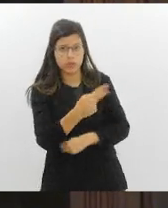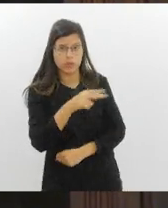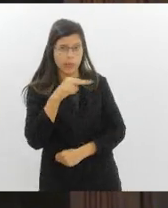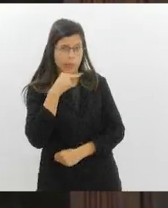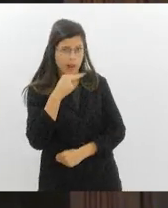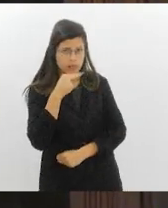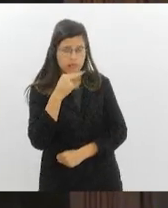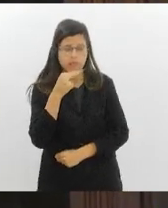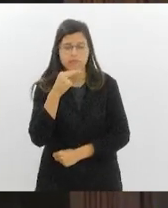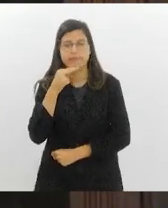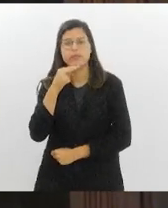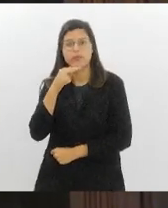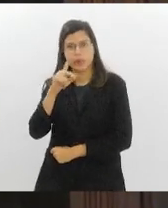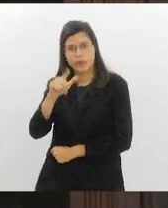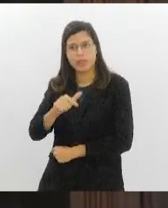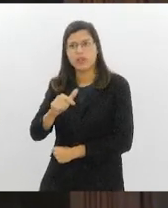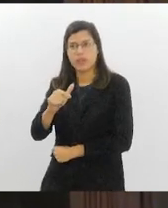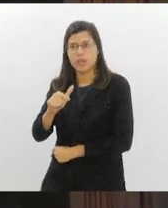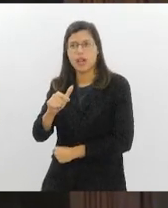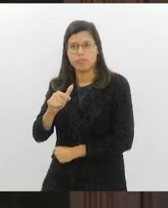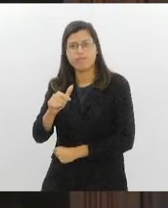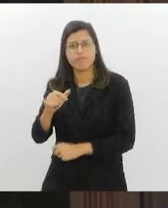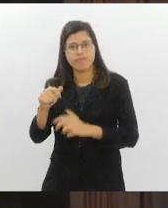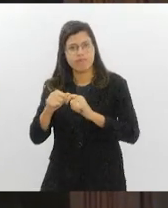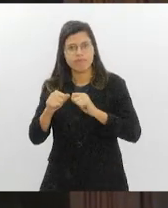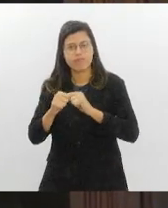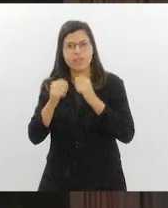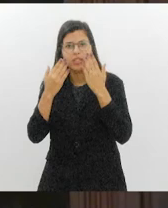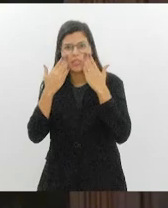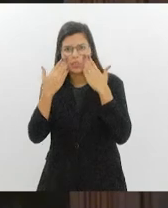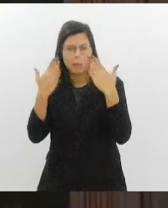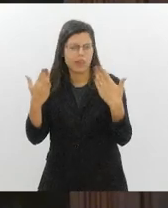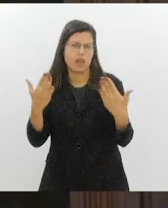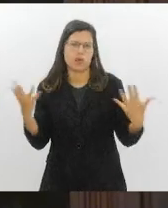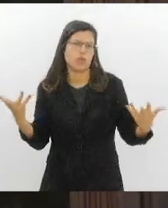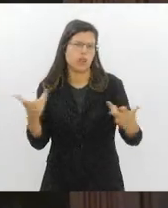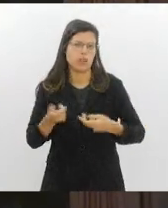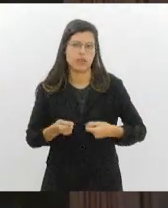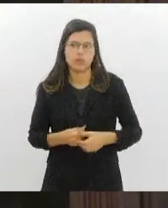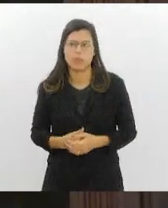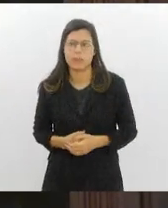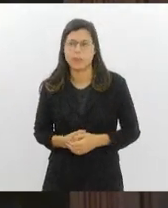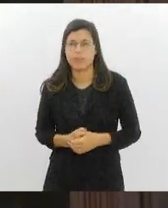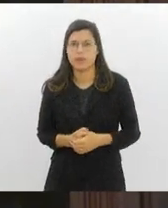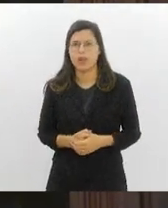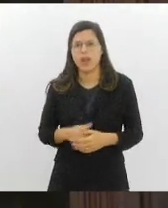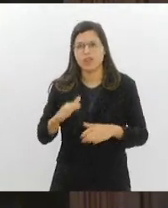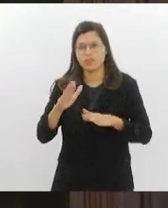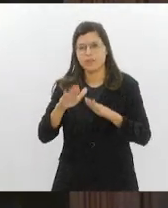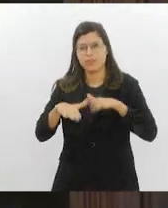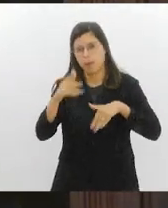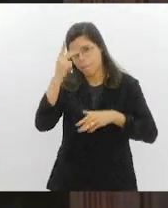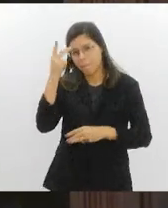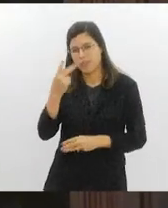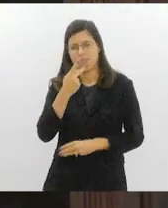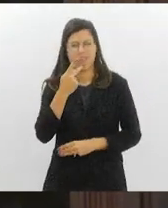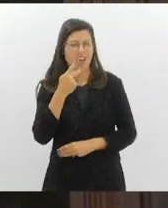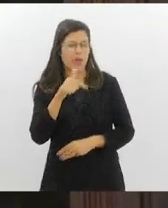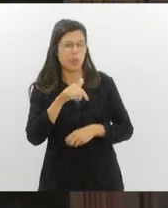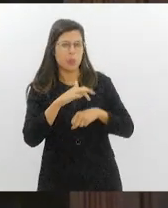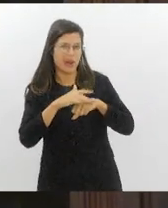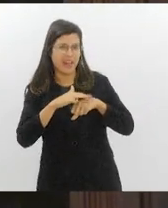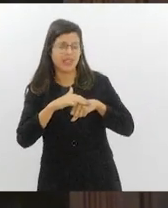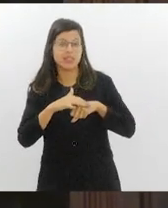inspirou esse espetáculo tão lindo. Às vezes as pessoas falam, uma doença, então... Você vê o